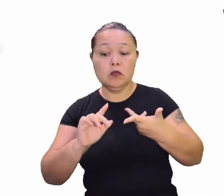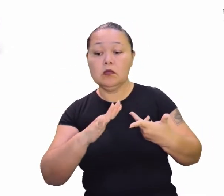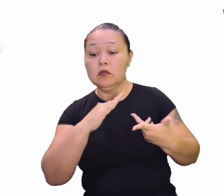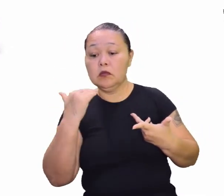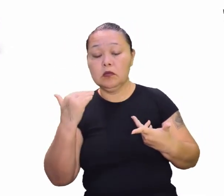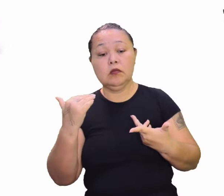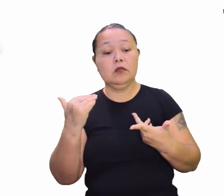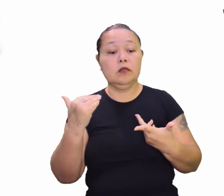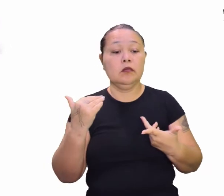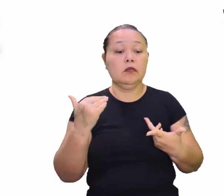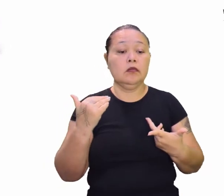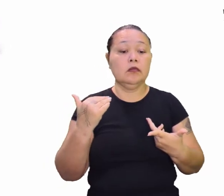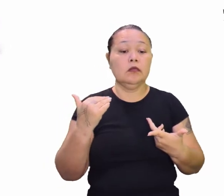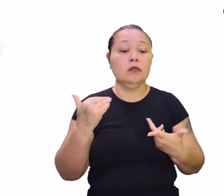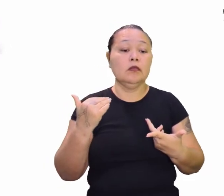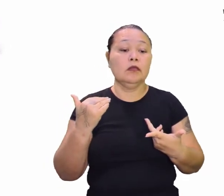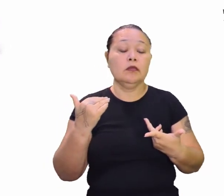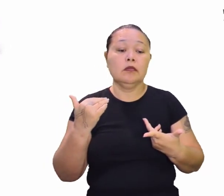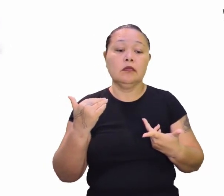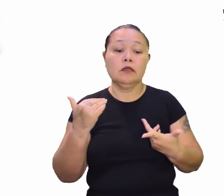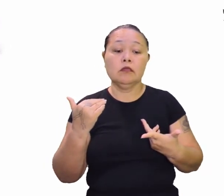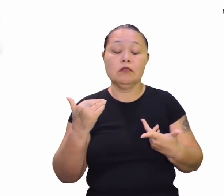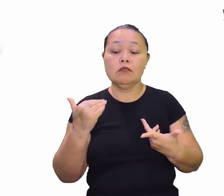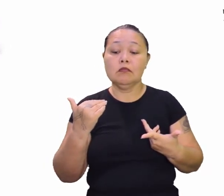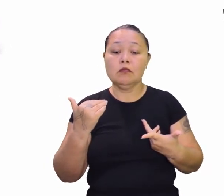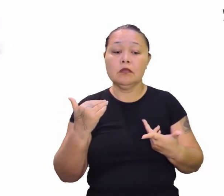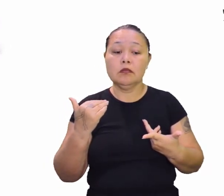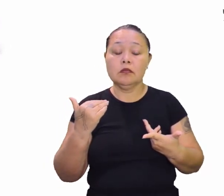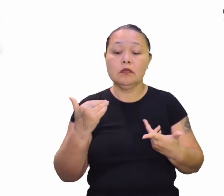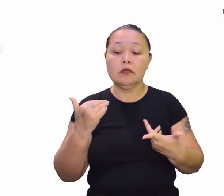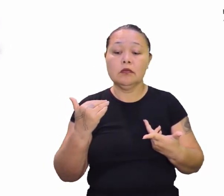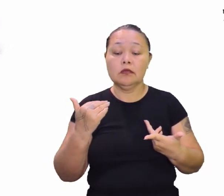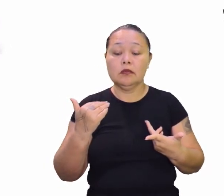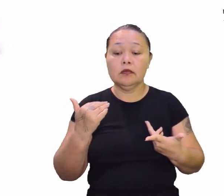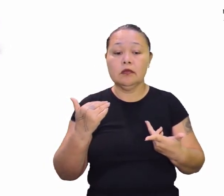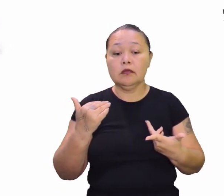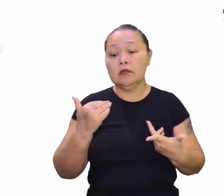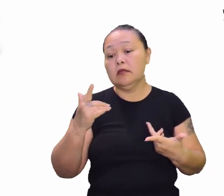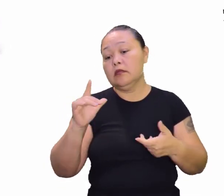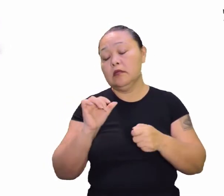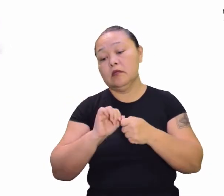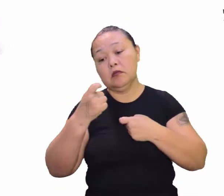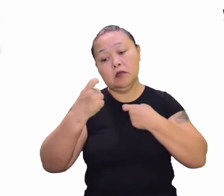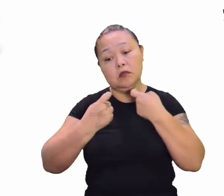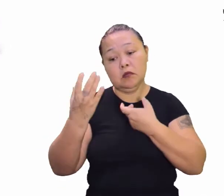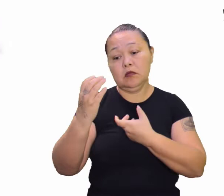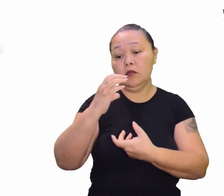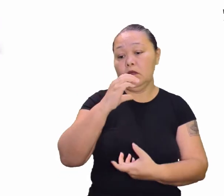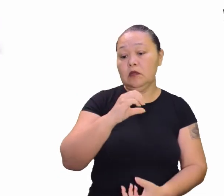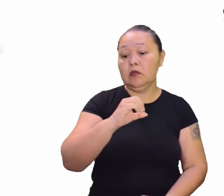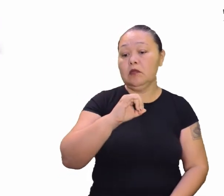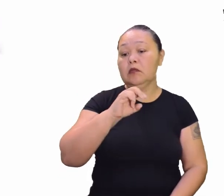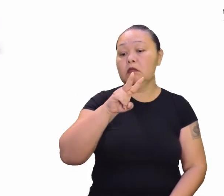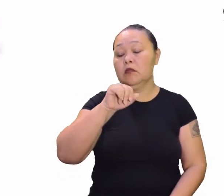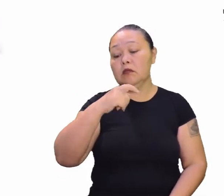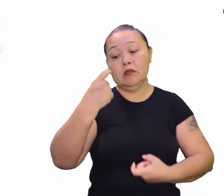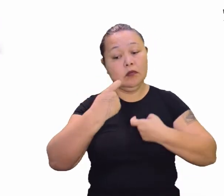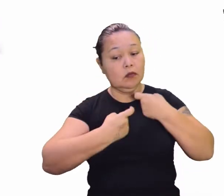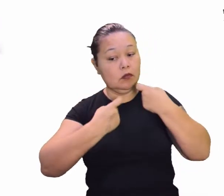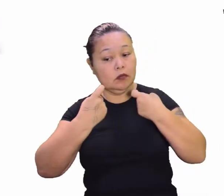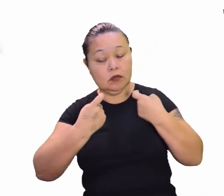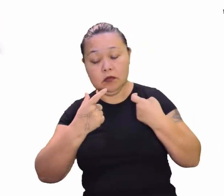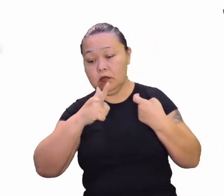diversos, ok? Pode ser guerra civil, Isso mesmo. guerras